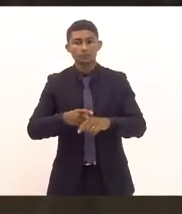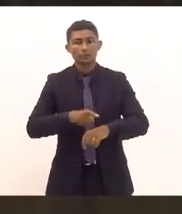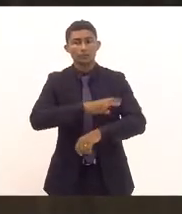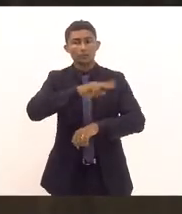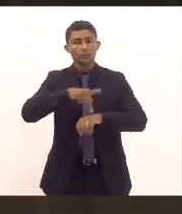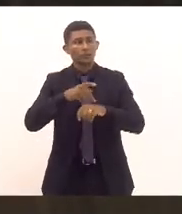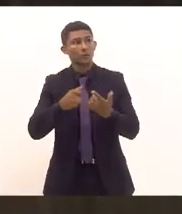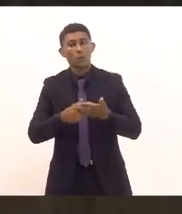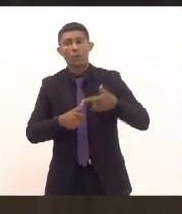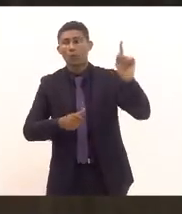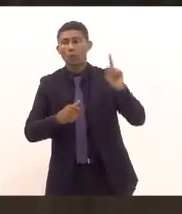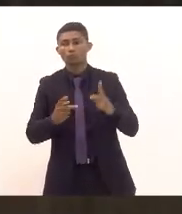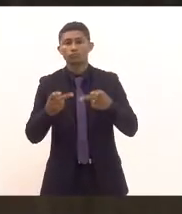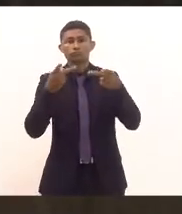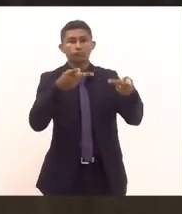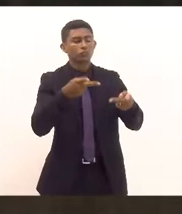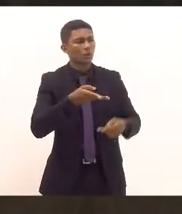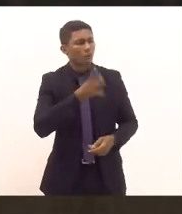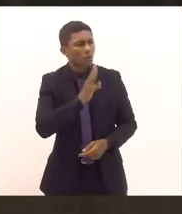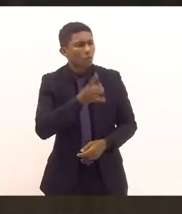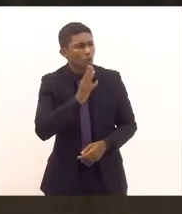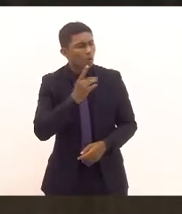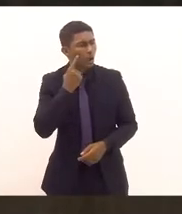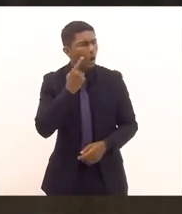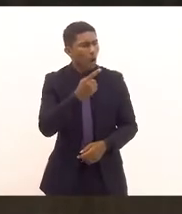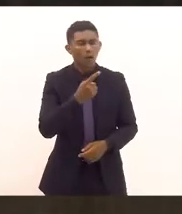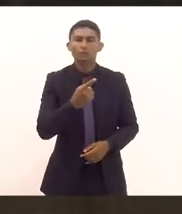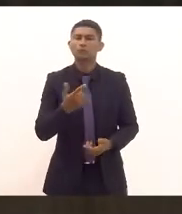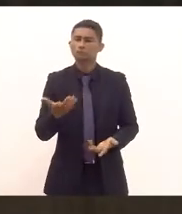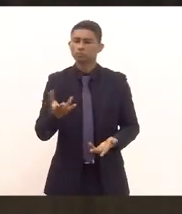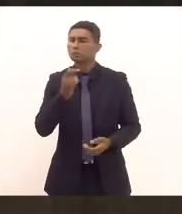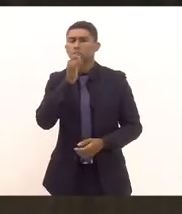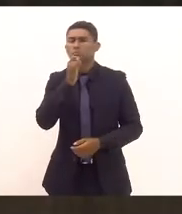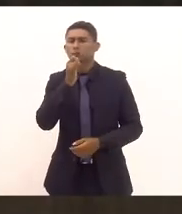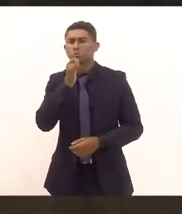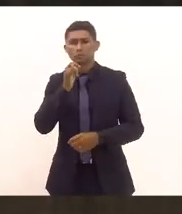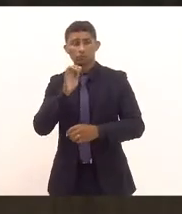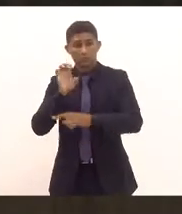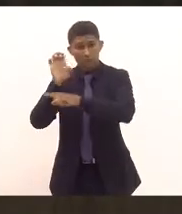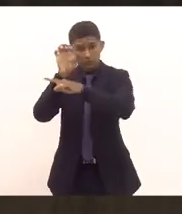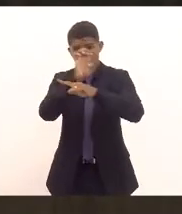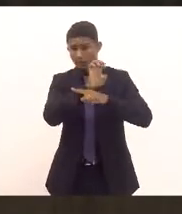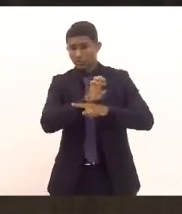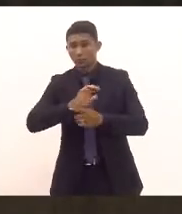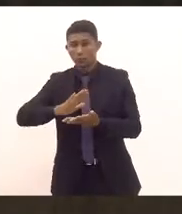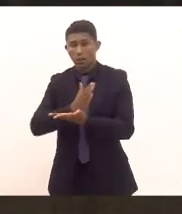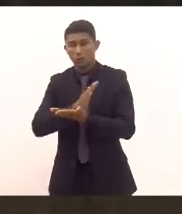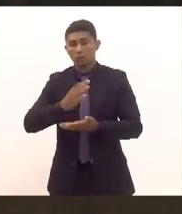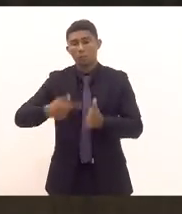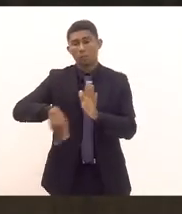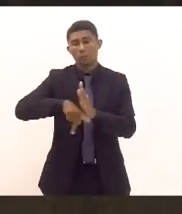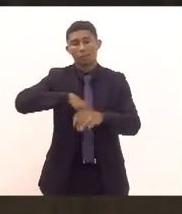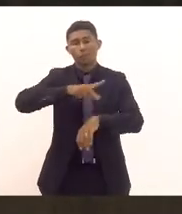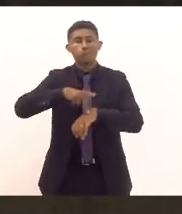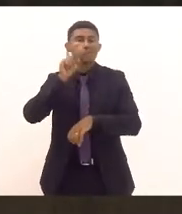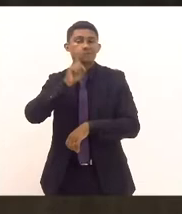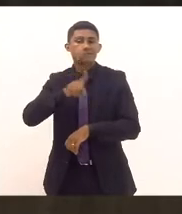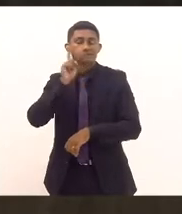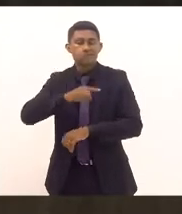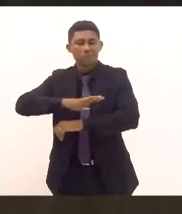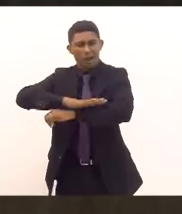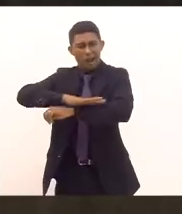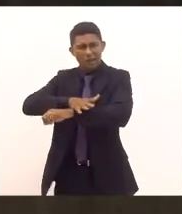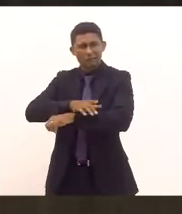lógica que impera o racismo por exemplo em Estados norte-americanos é Central